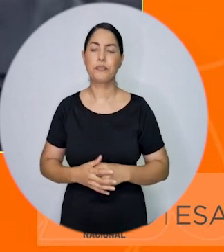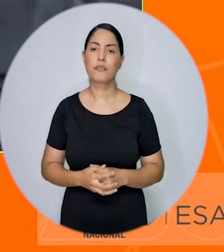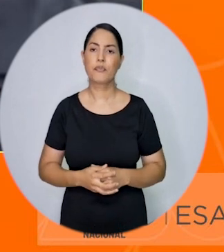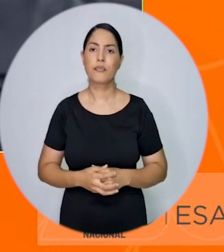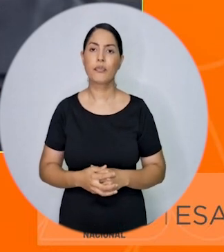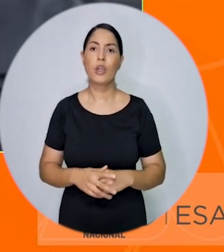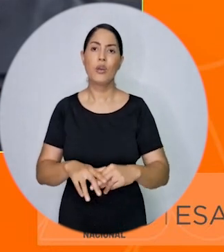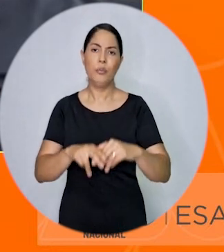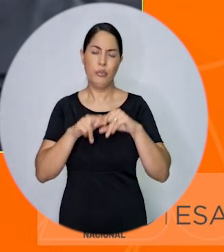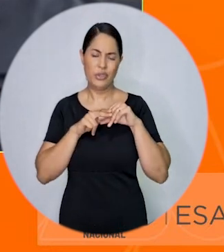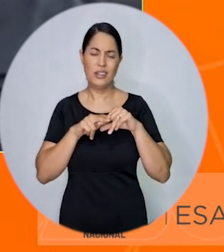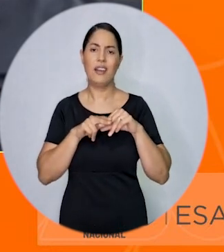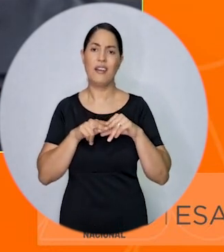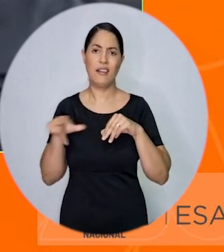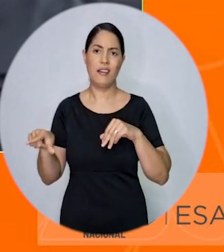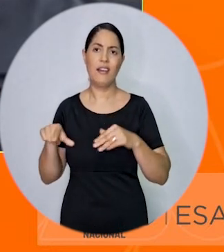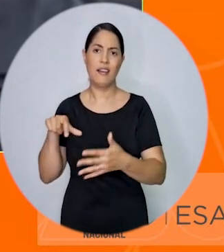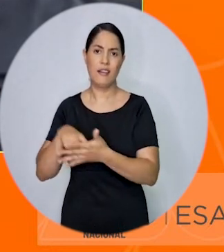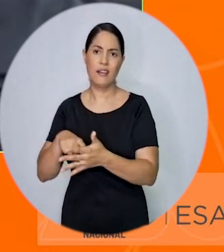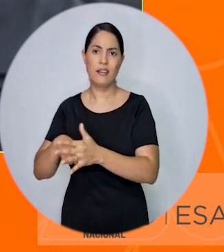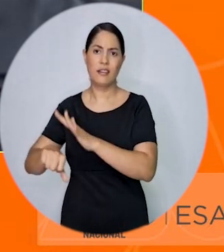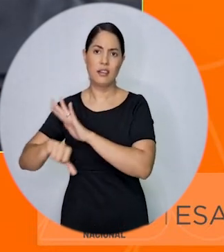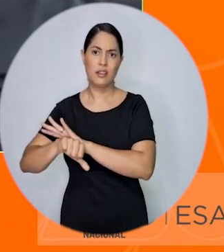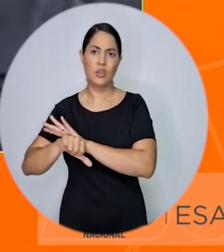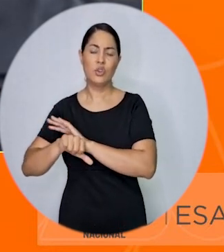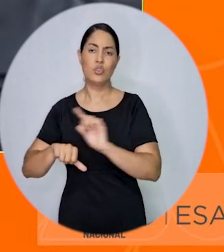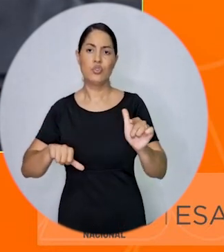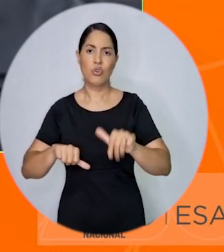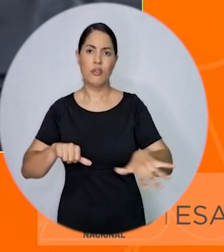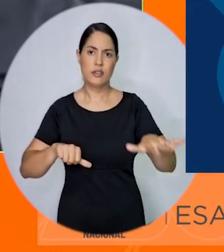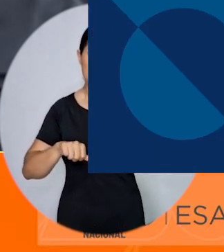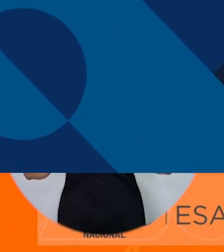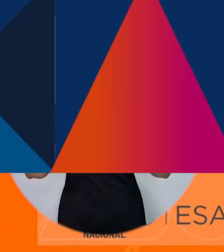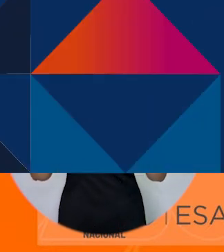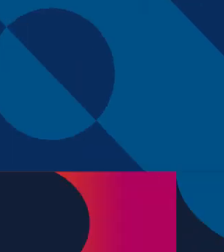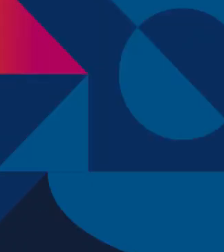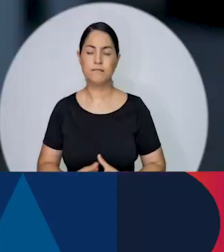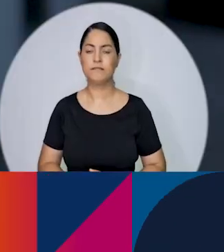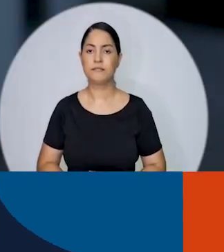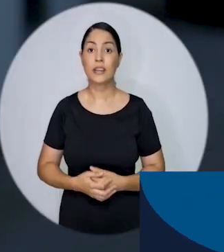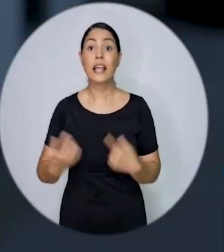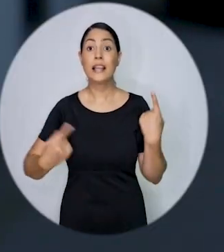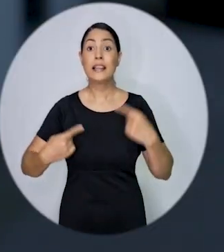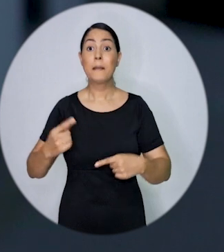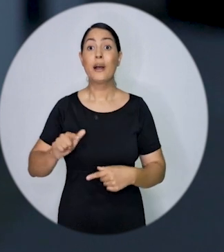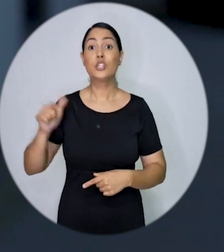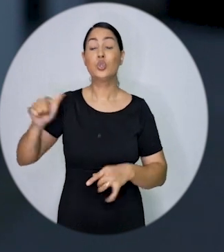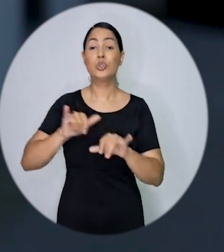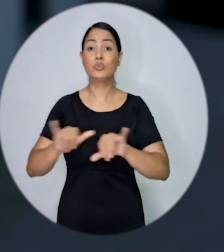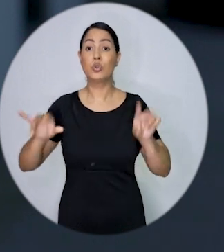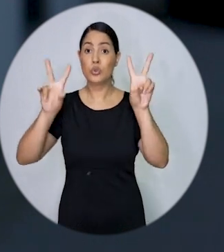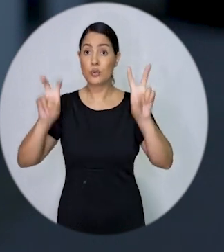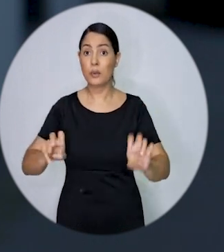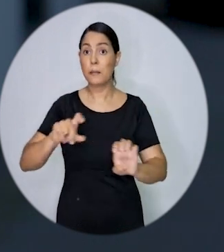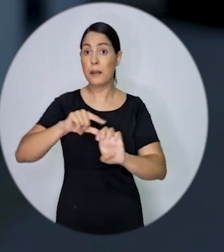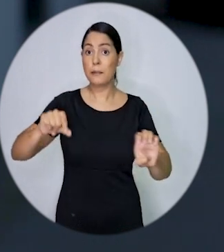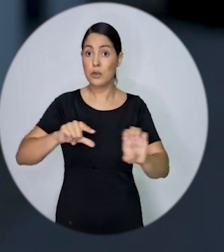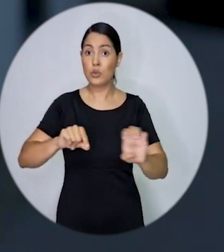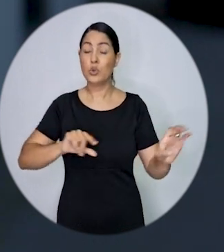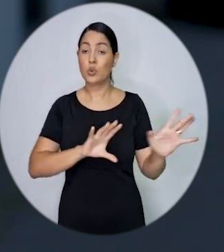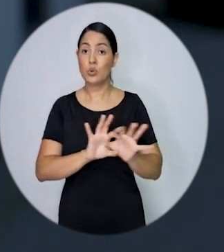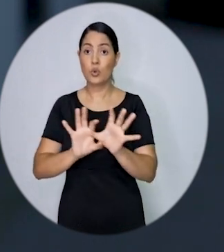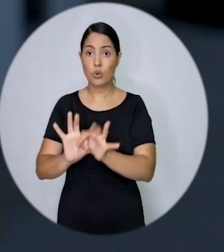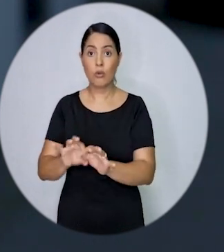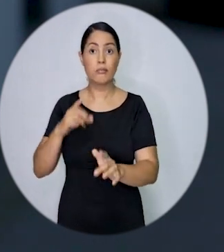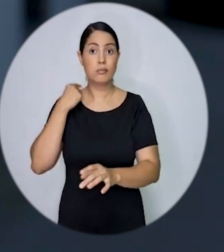liberdade. Porque é a grande pena que diferencia o direito penal de outros ramos do direito. Outro debate abordou o